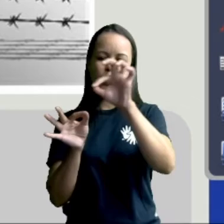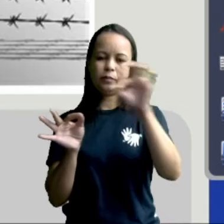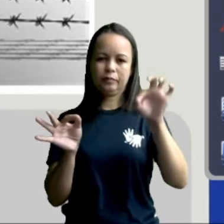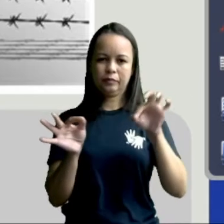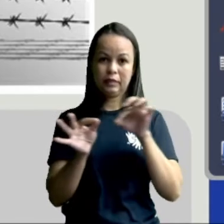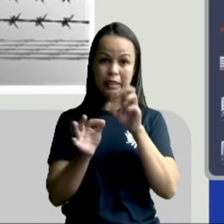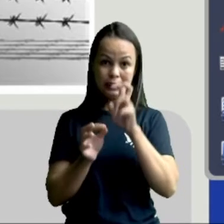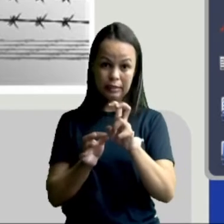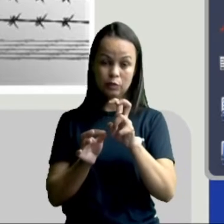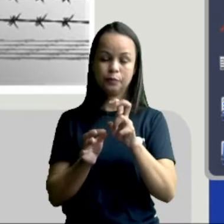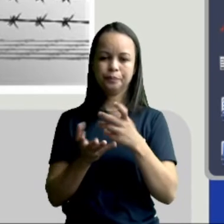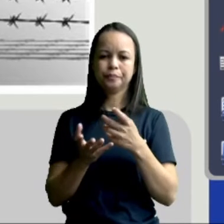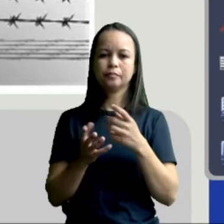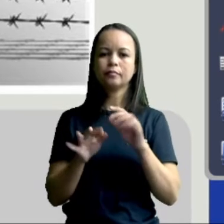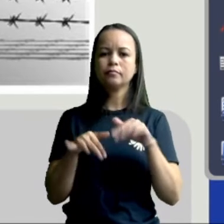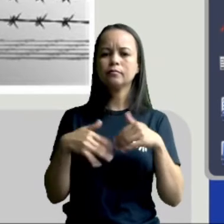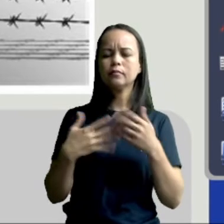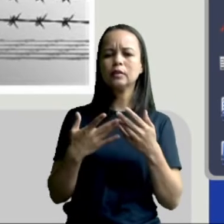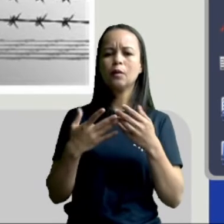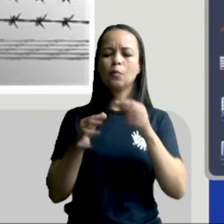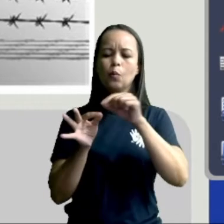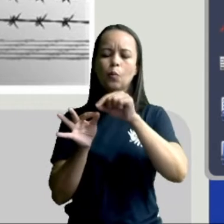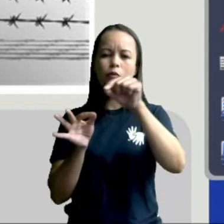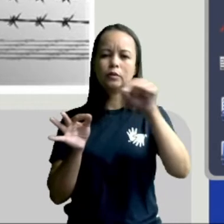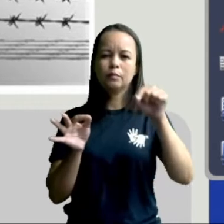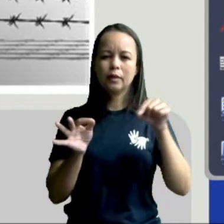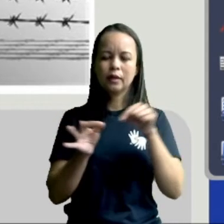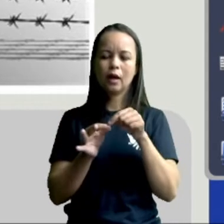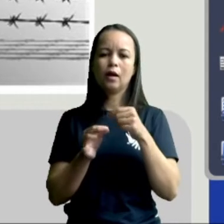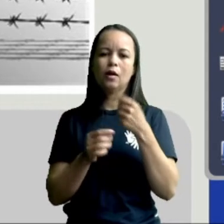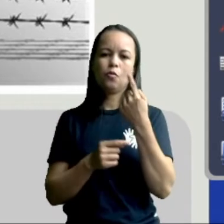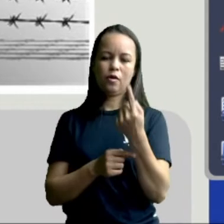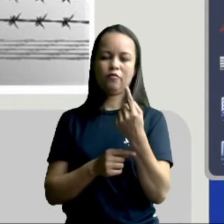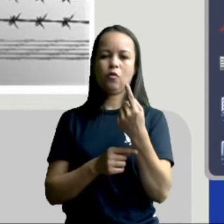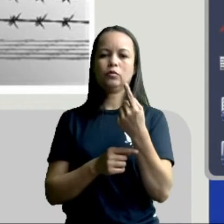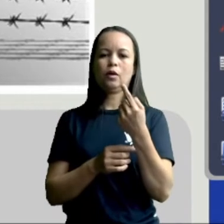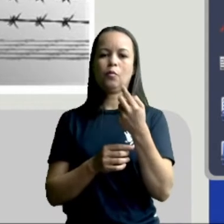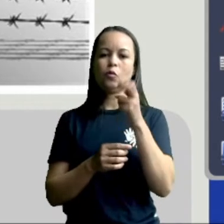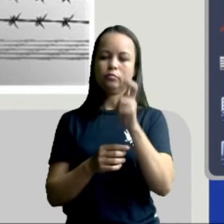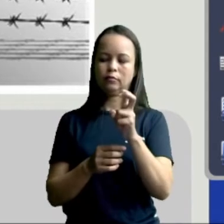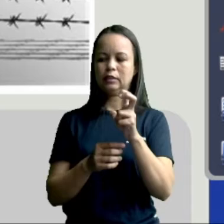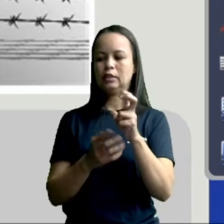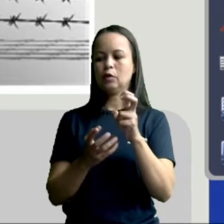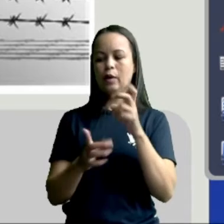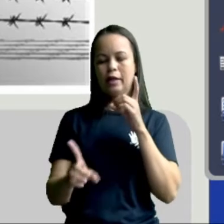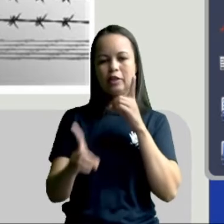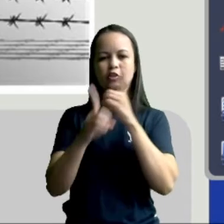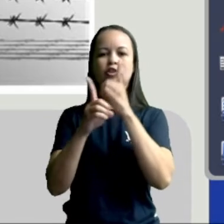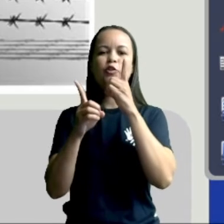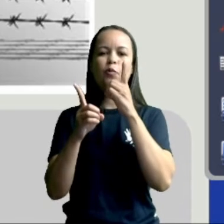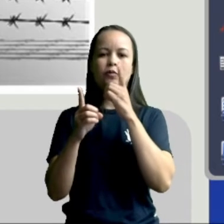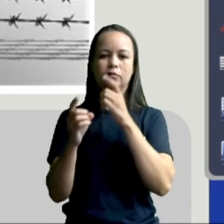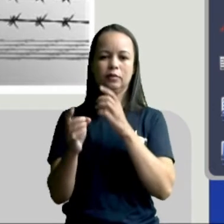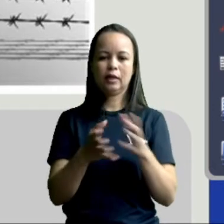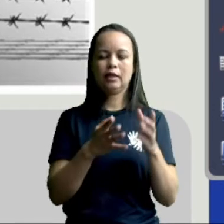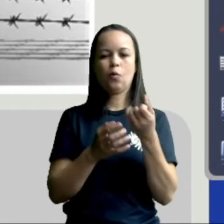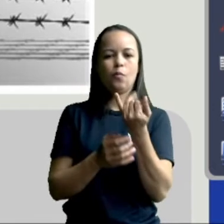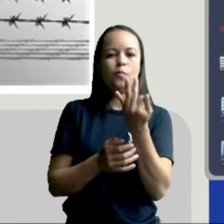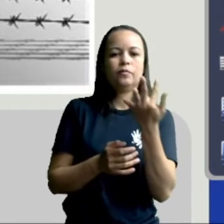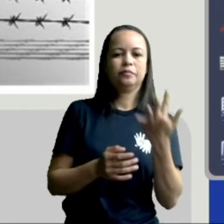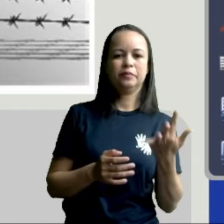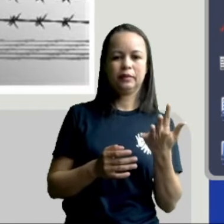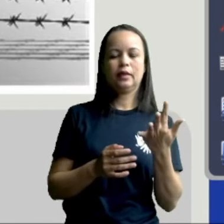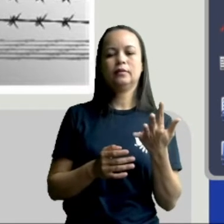gente multiplicar uma volta por 5, aí sim a gente vai chegar na quantidade de